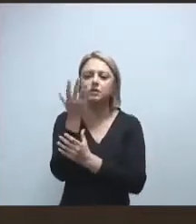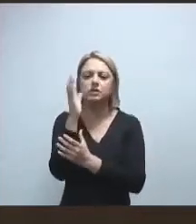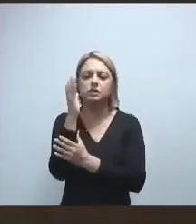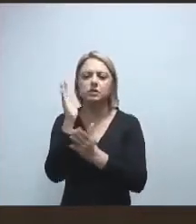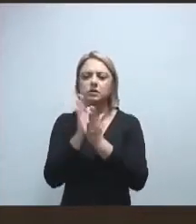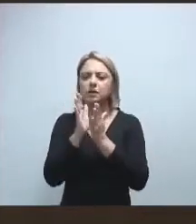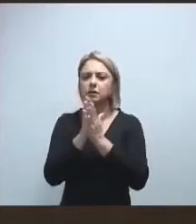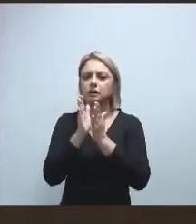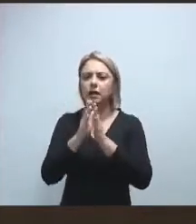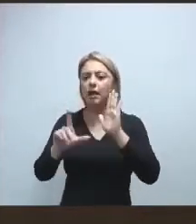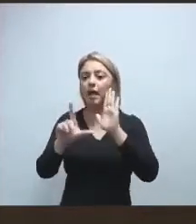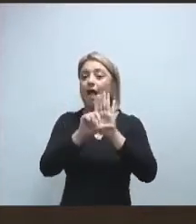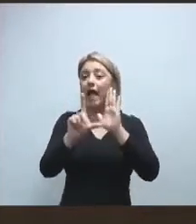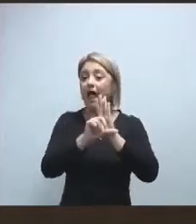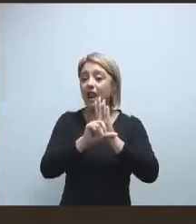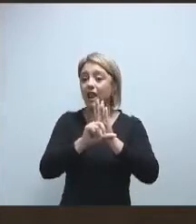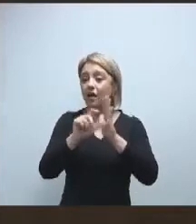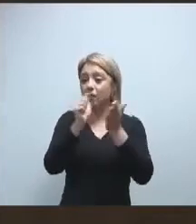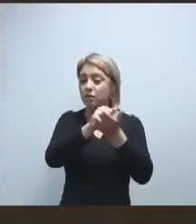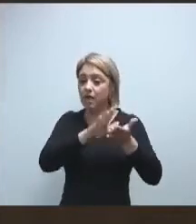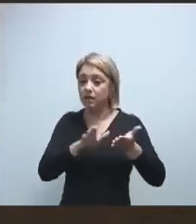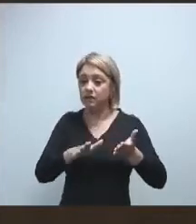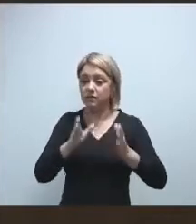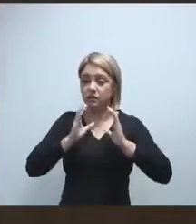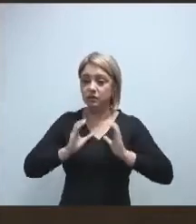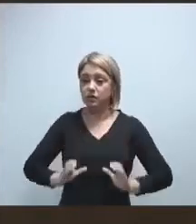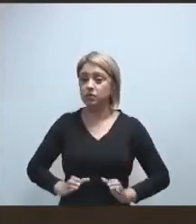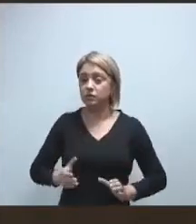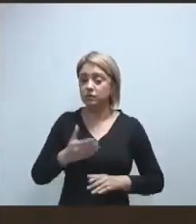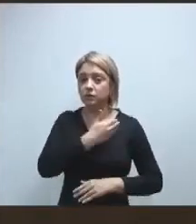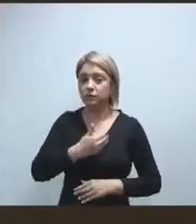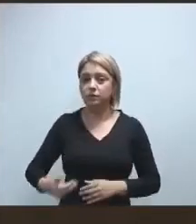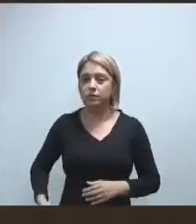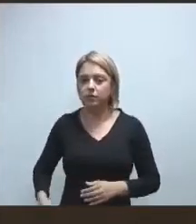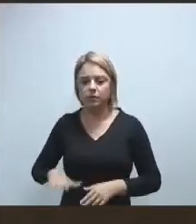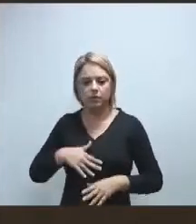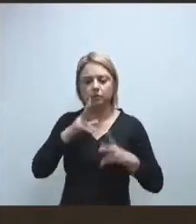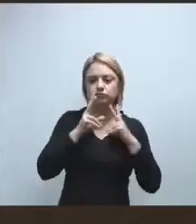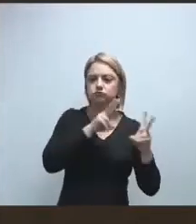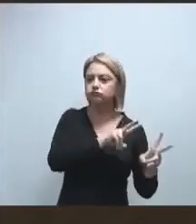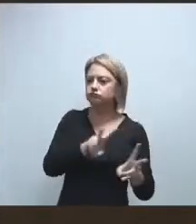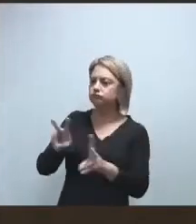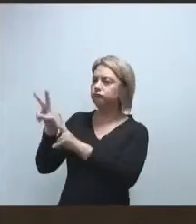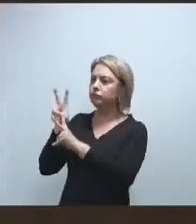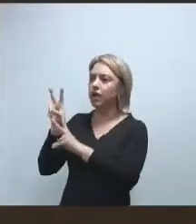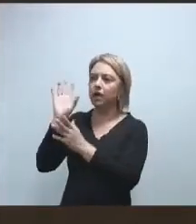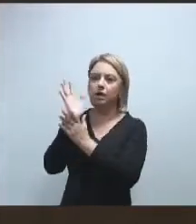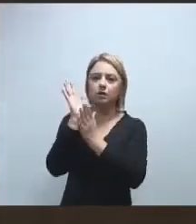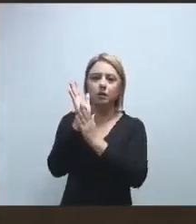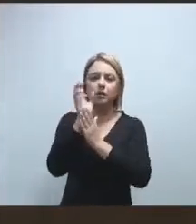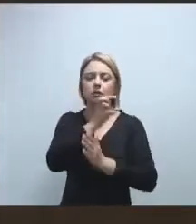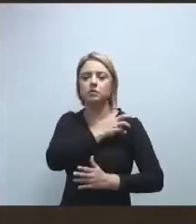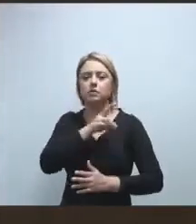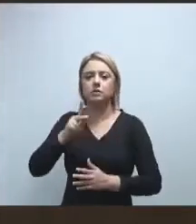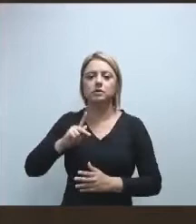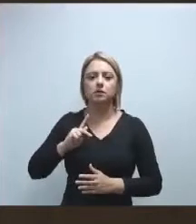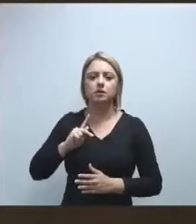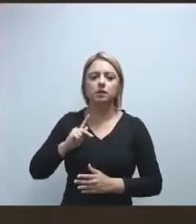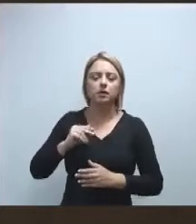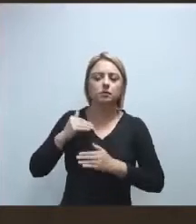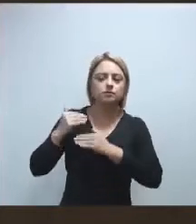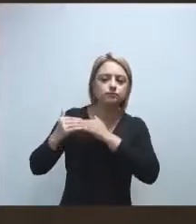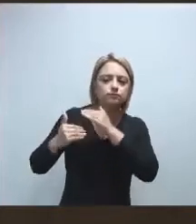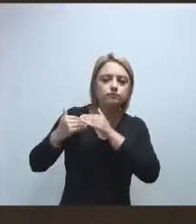quando se aprovou a lei da ação civil pública eo plenário inteiro se voltou para as galerias e aplaudiu o ministério os foi num